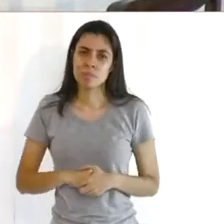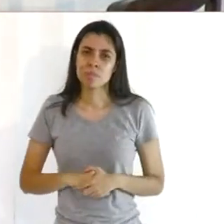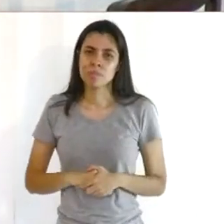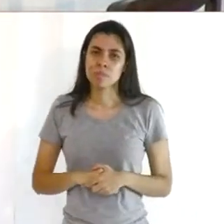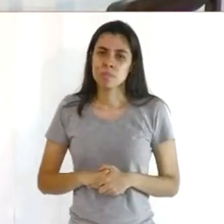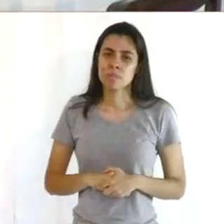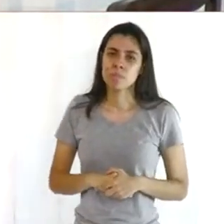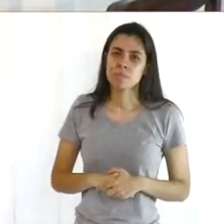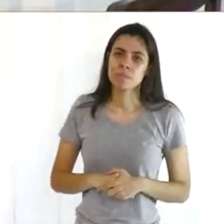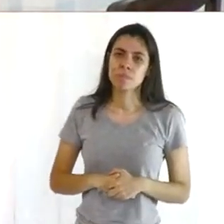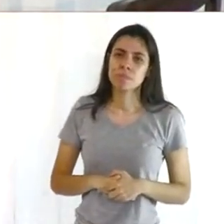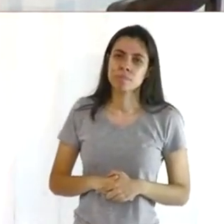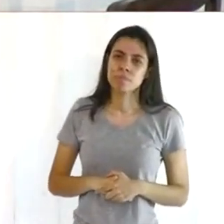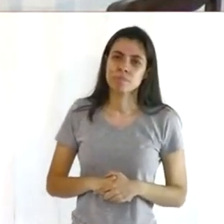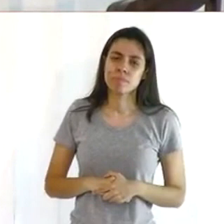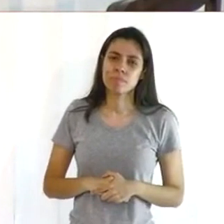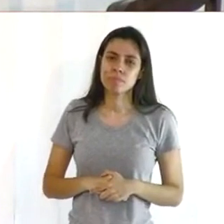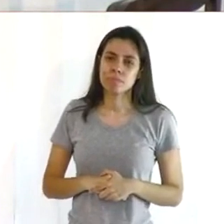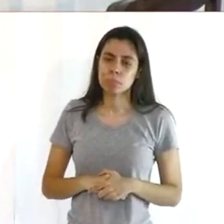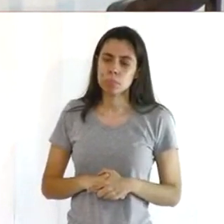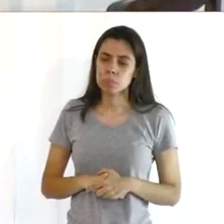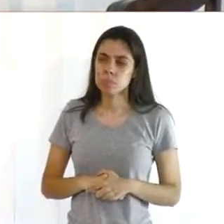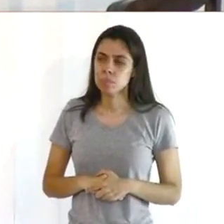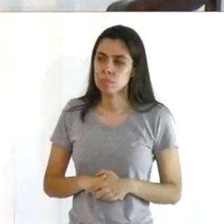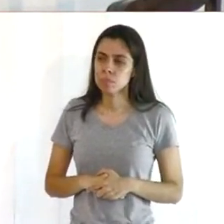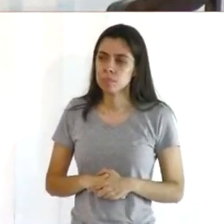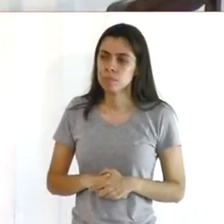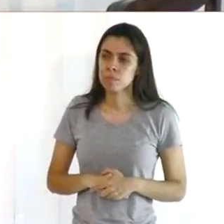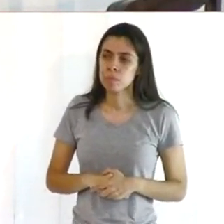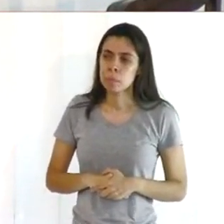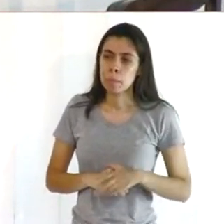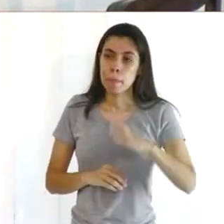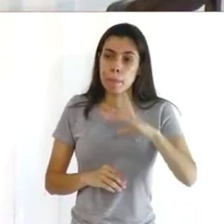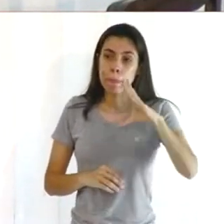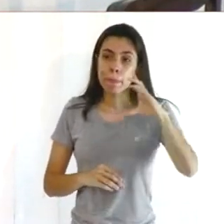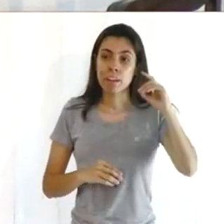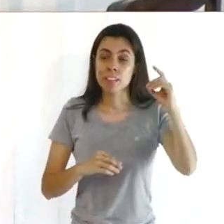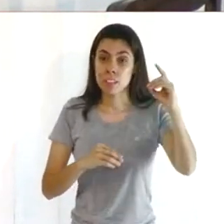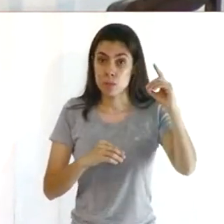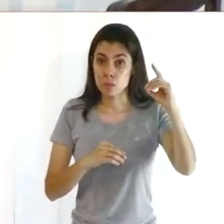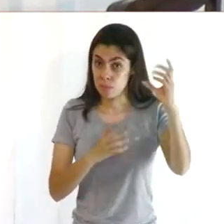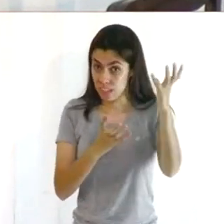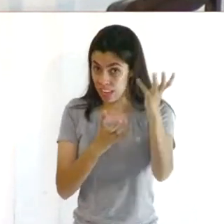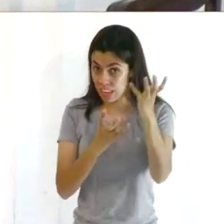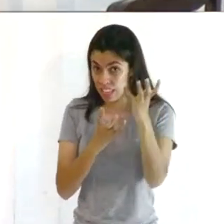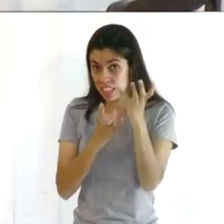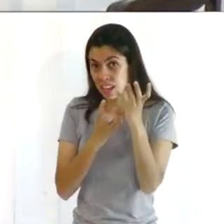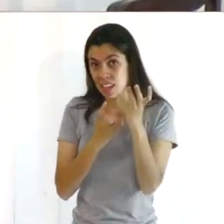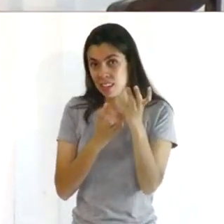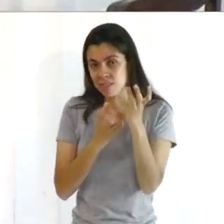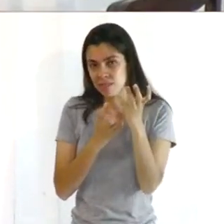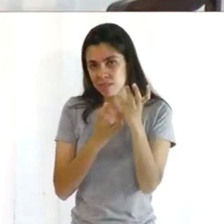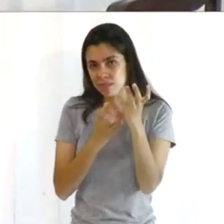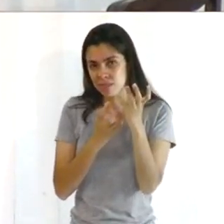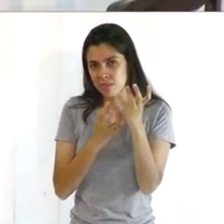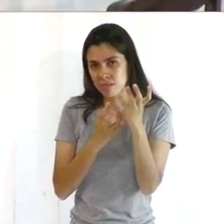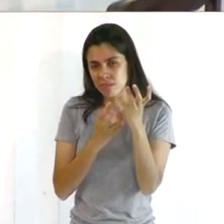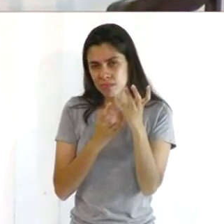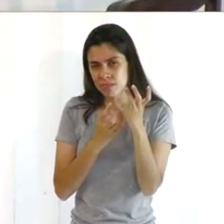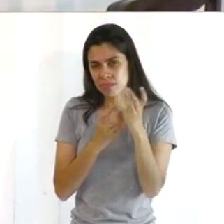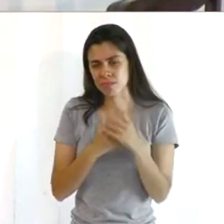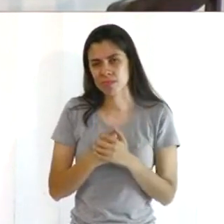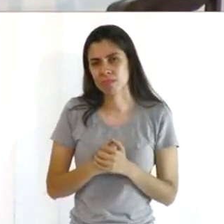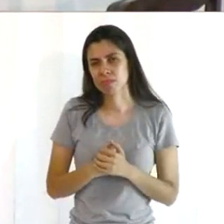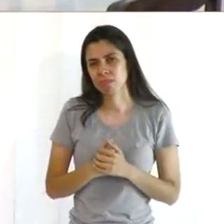está acompanhando a transmissão e está prestando culto aí em sua casa, é que o Deus de Davi, o Deus que se revelou